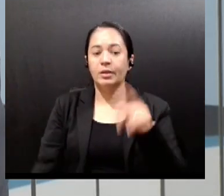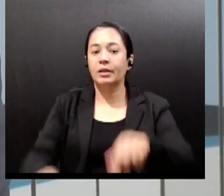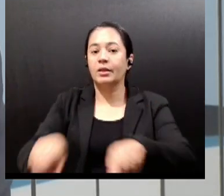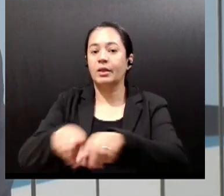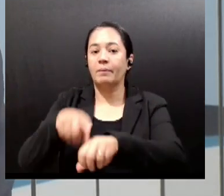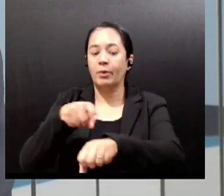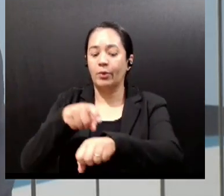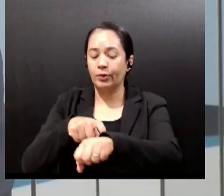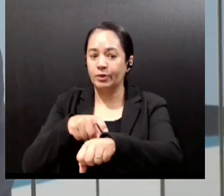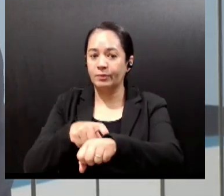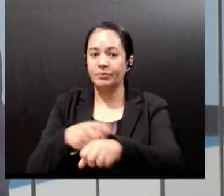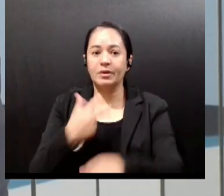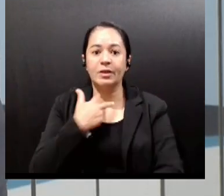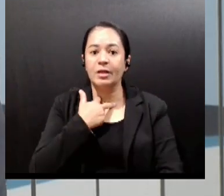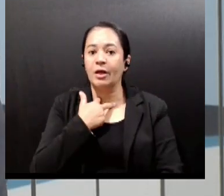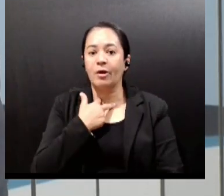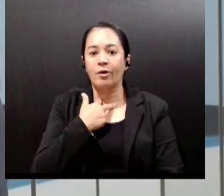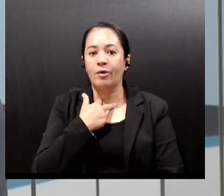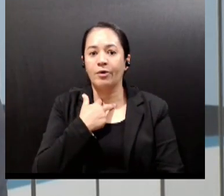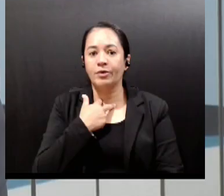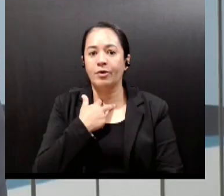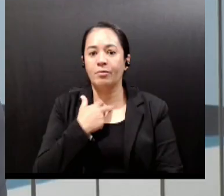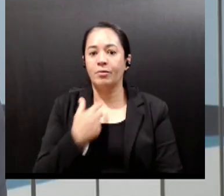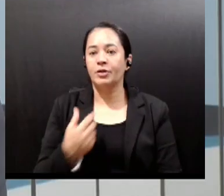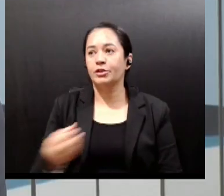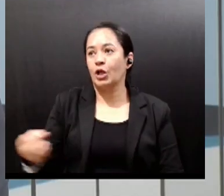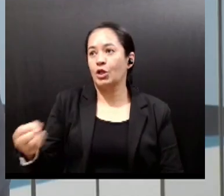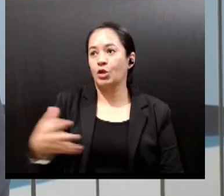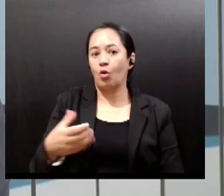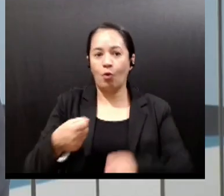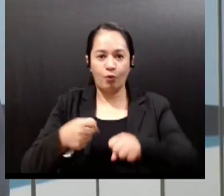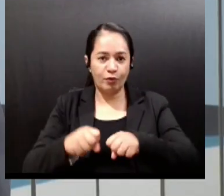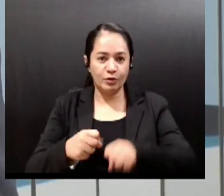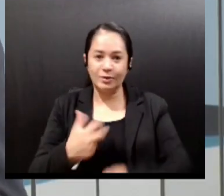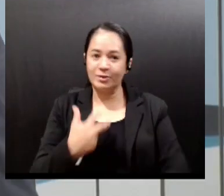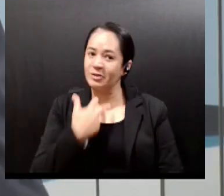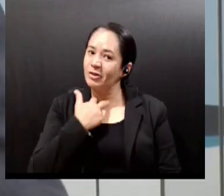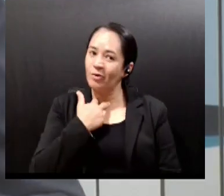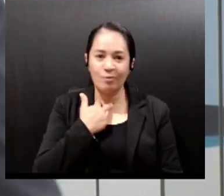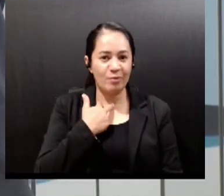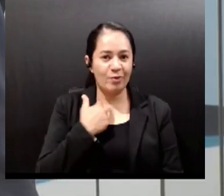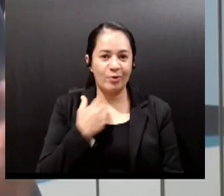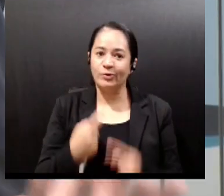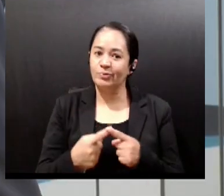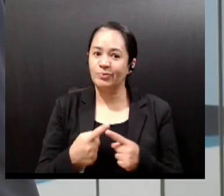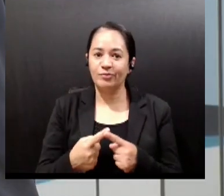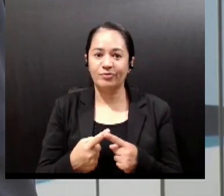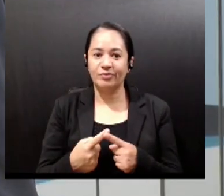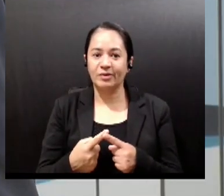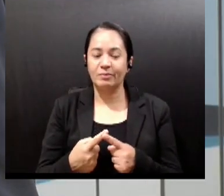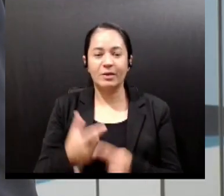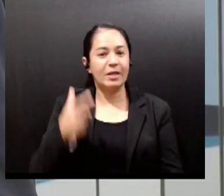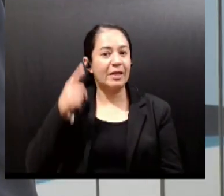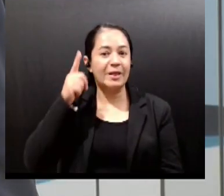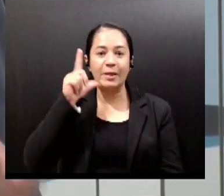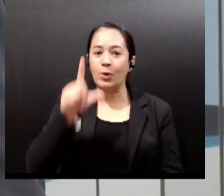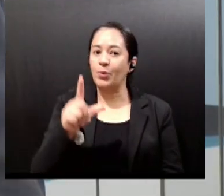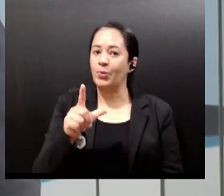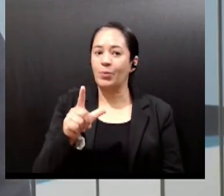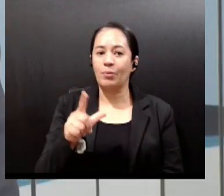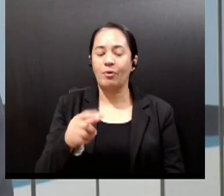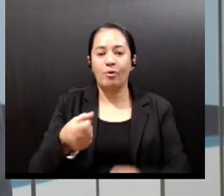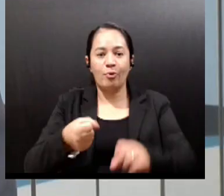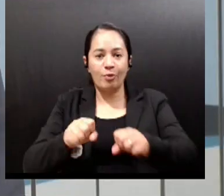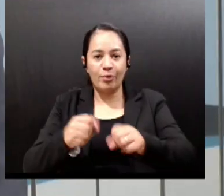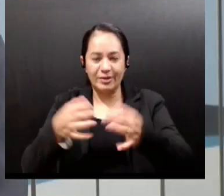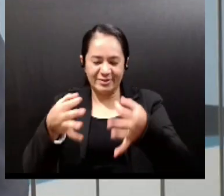ser um recém-habilitado na motocicleta, porque aí ele mal consegue pilotar a motocicleta